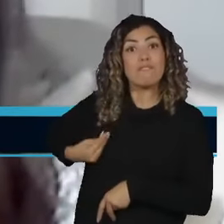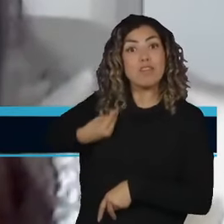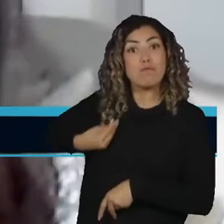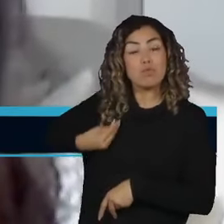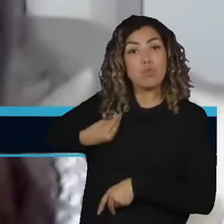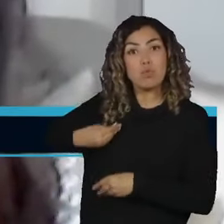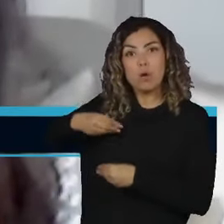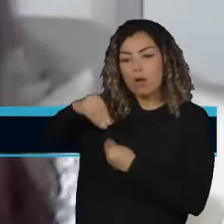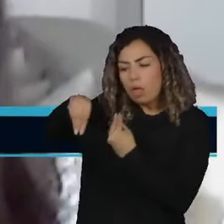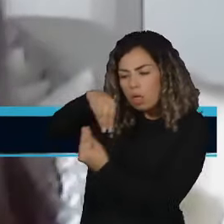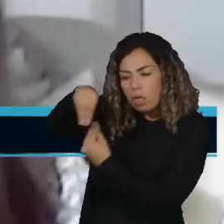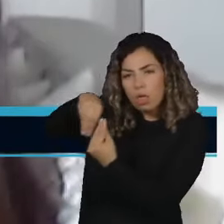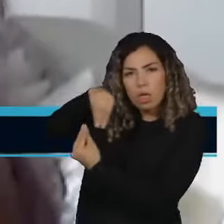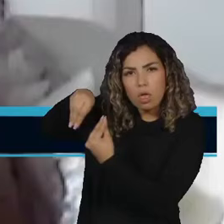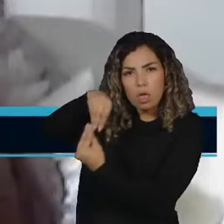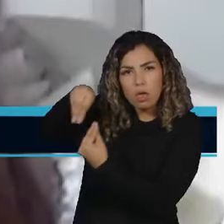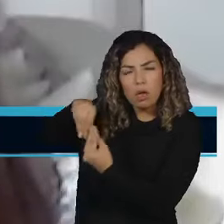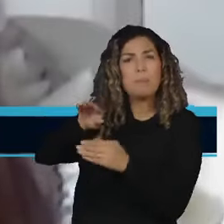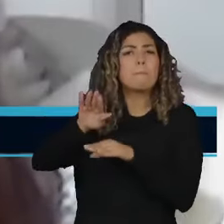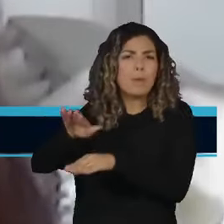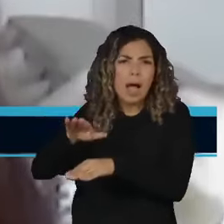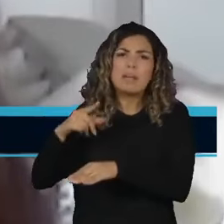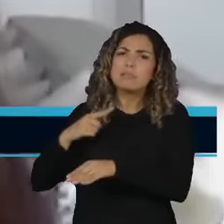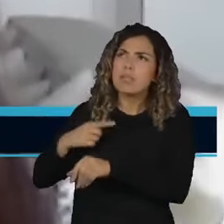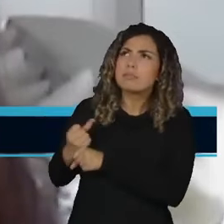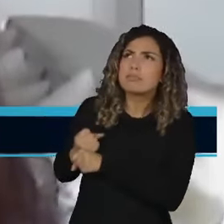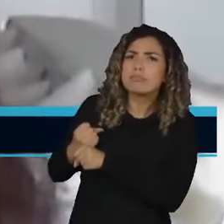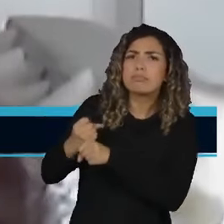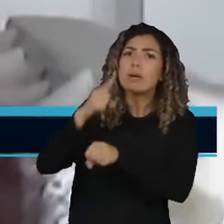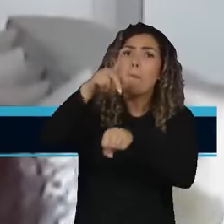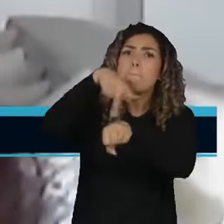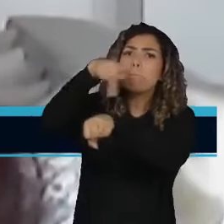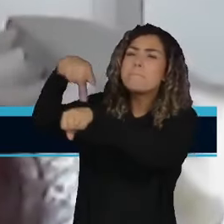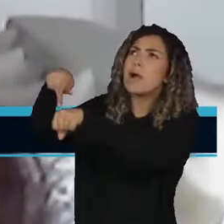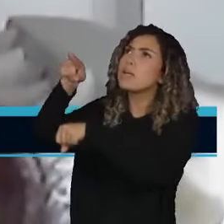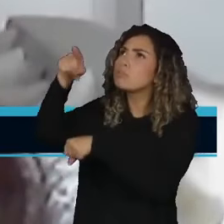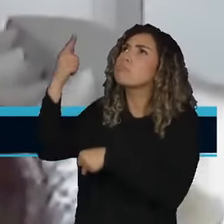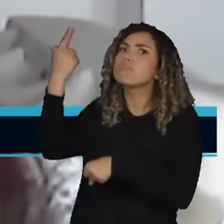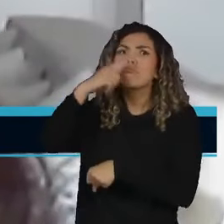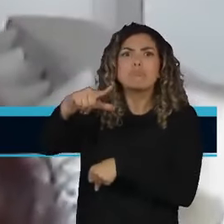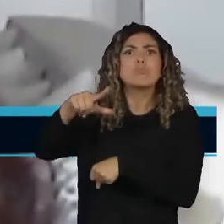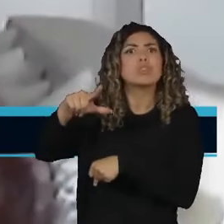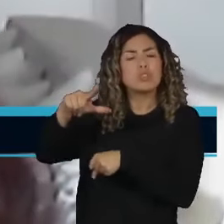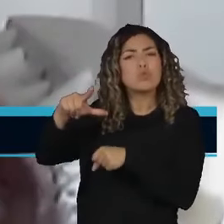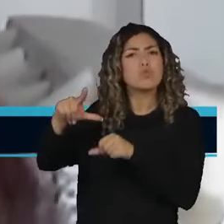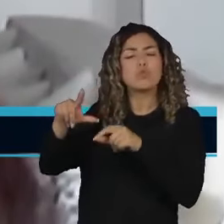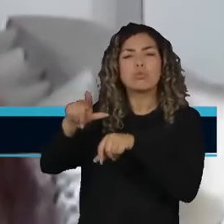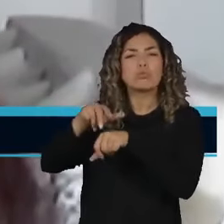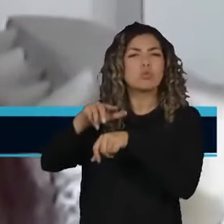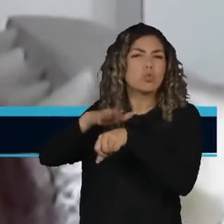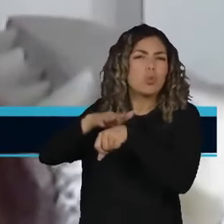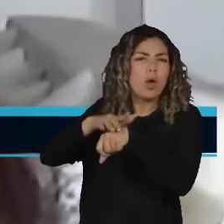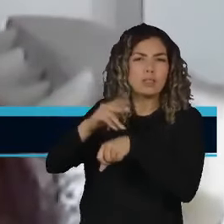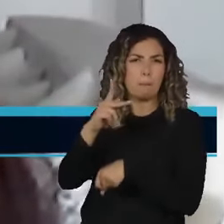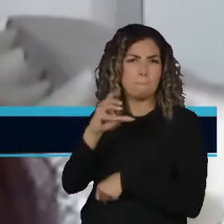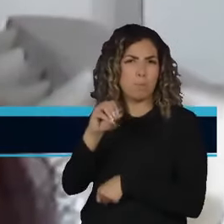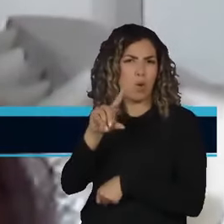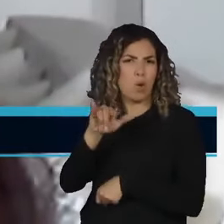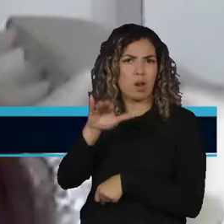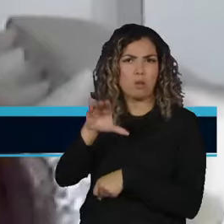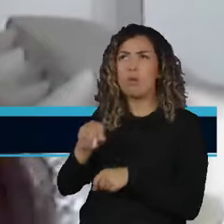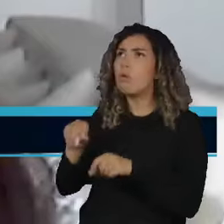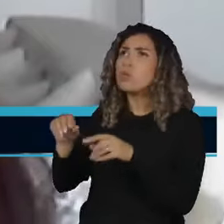décadas, principalmente, os países que já tinham controlado a doença foram substituindo a poliomielite oral